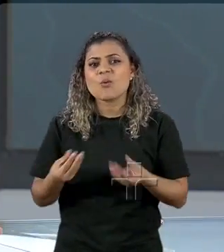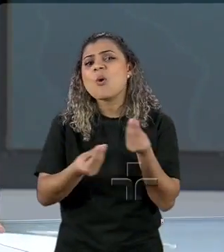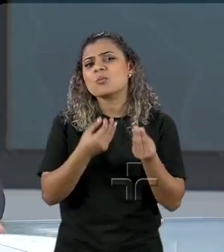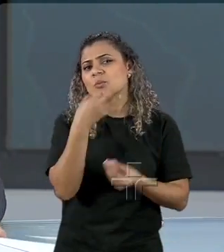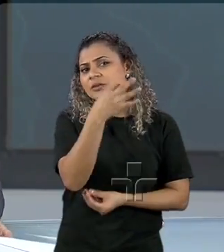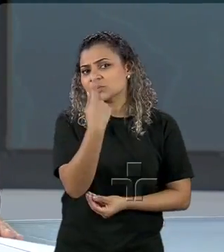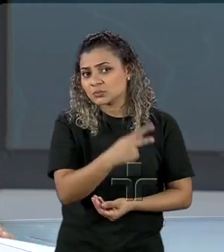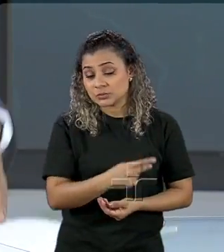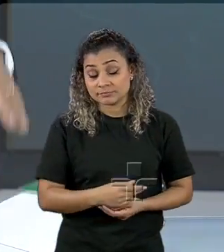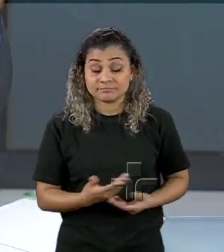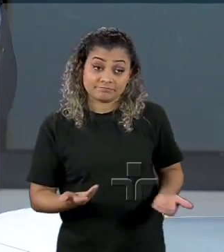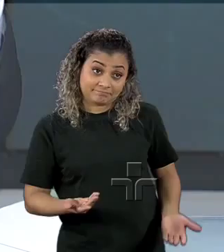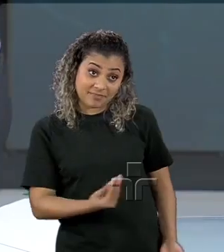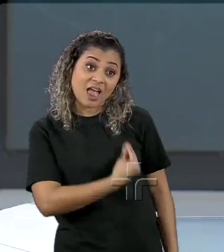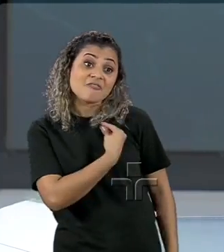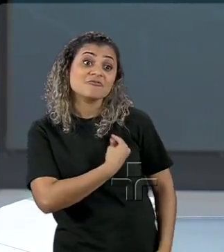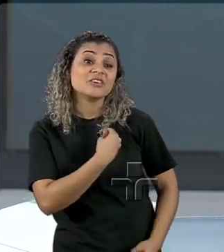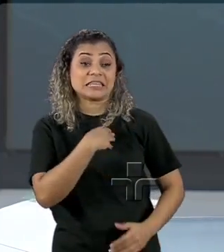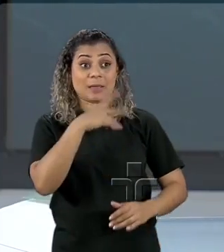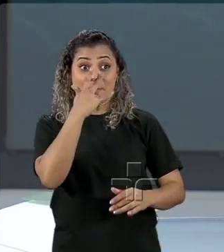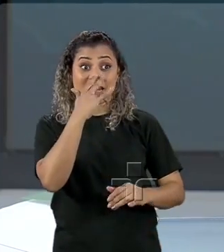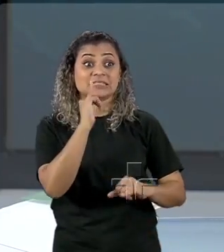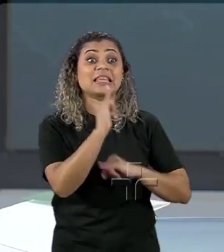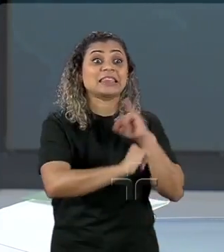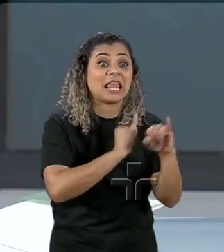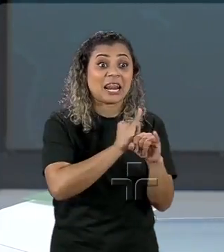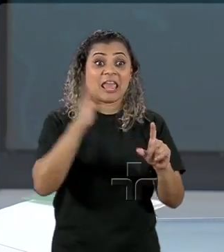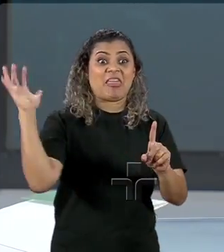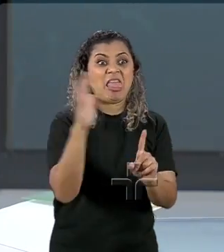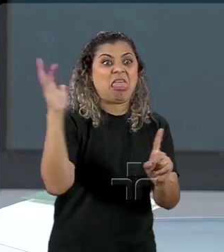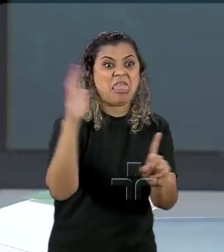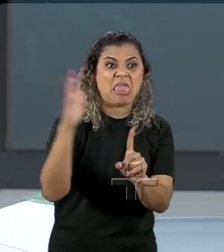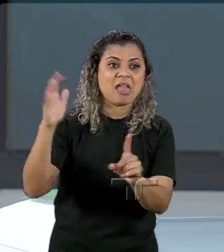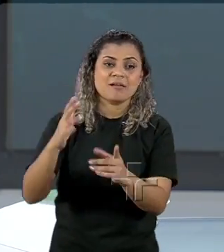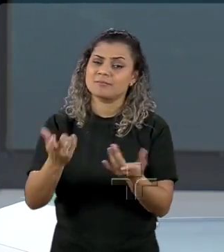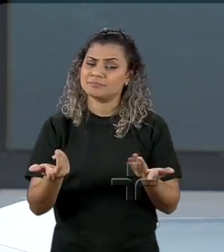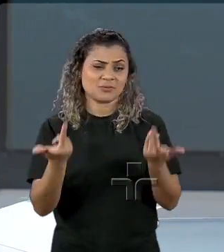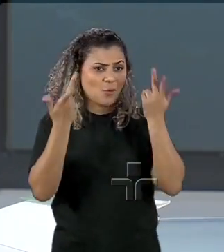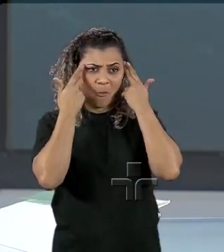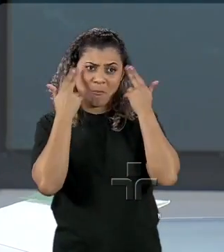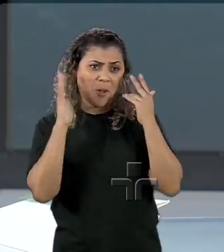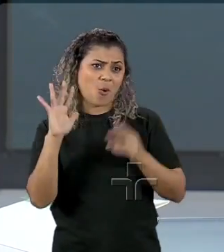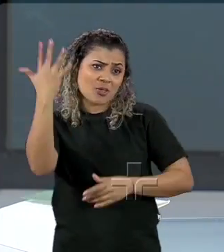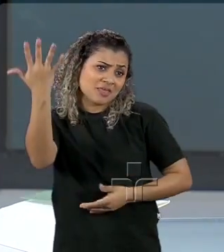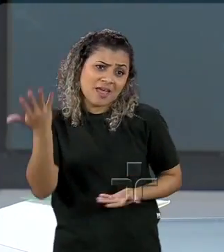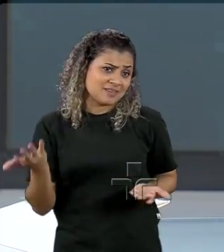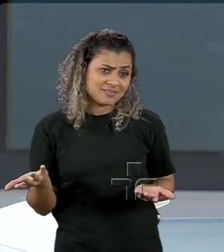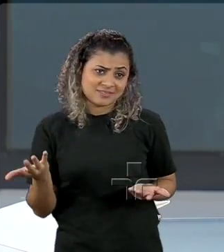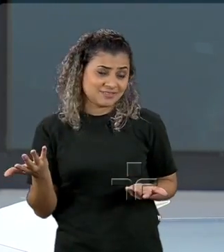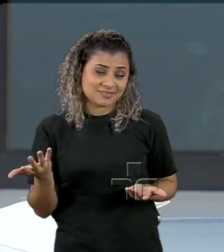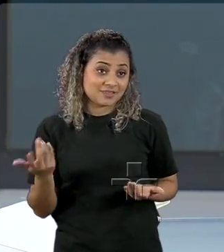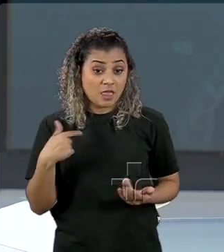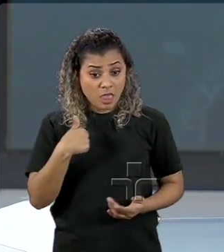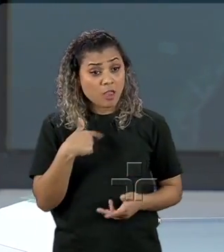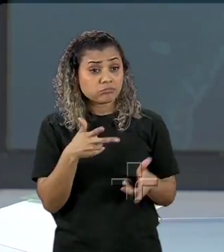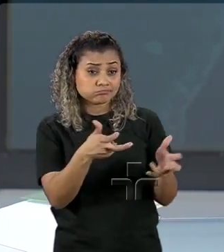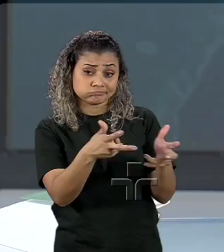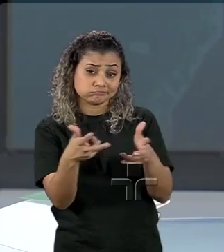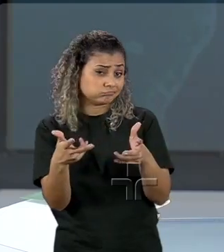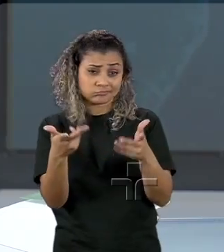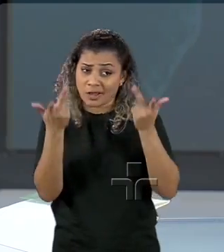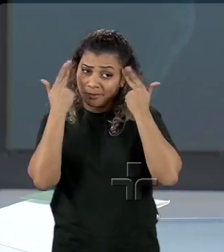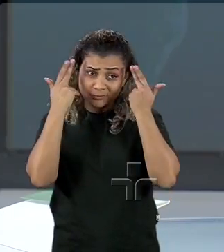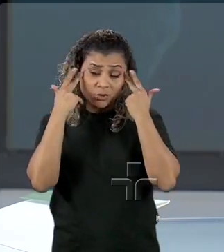vida contemporânea, internetizada planetariamente, é de perplexidades, é assim mesmo. Eu vejo tudo com naturalidade. Claro